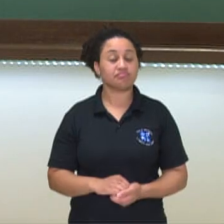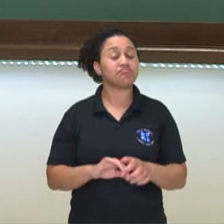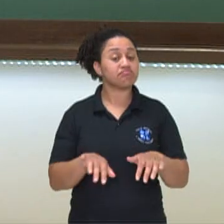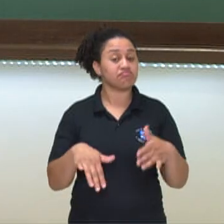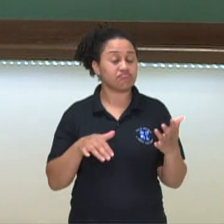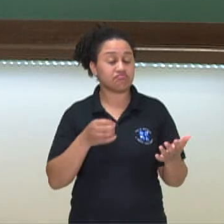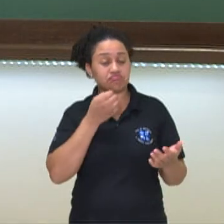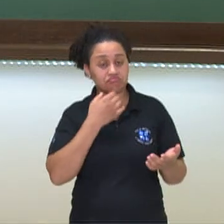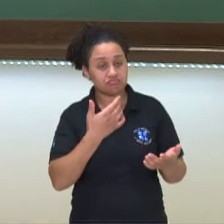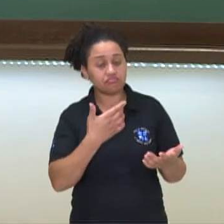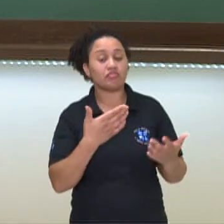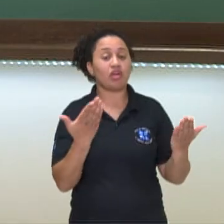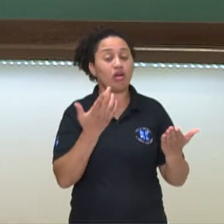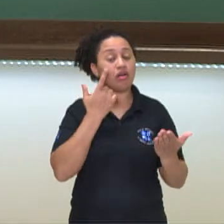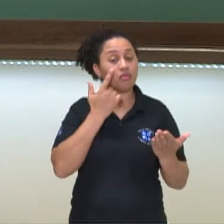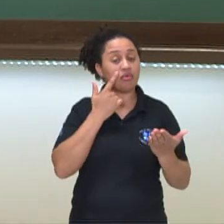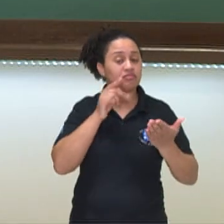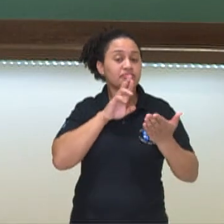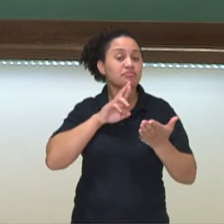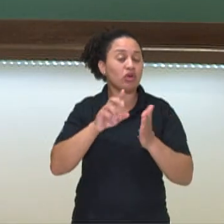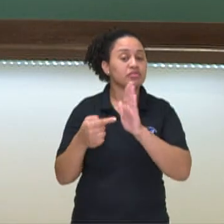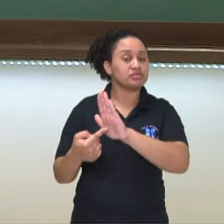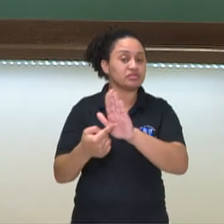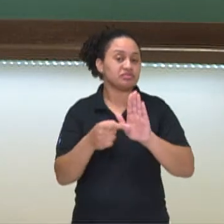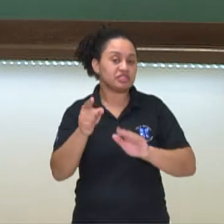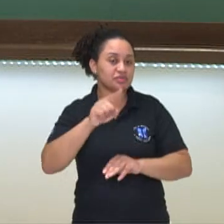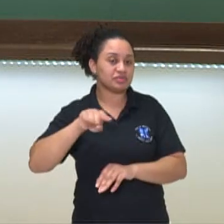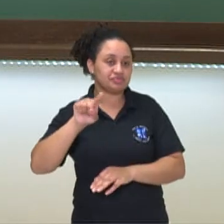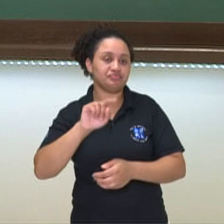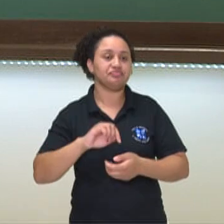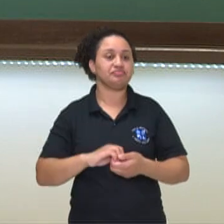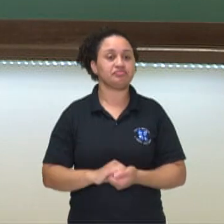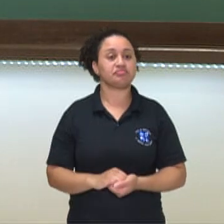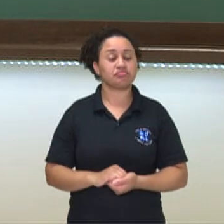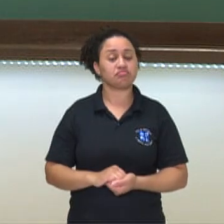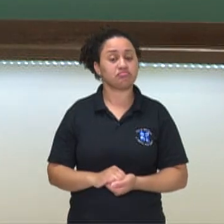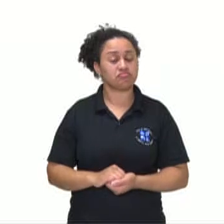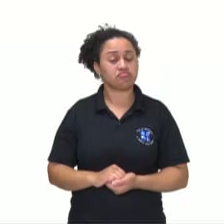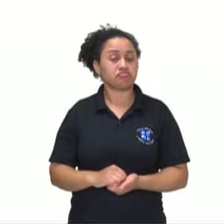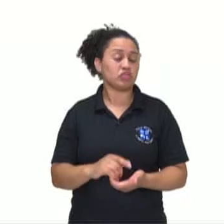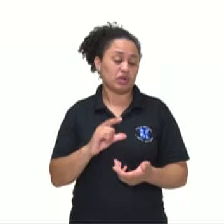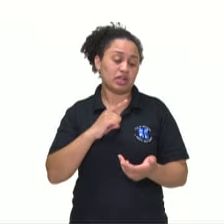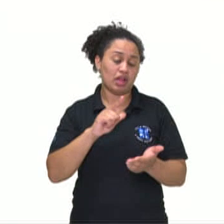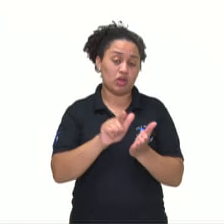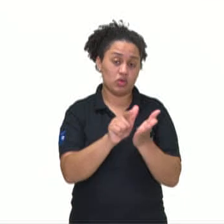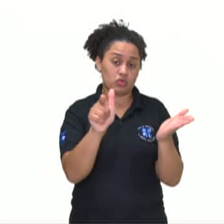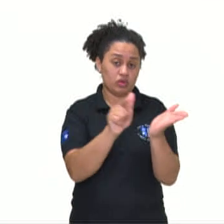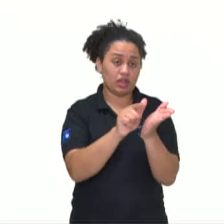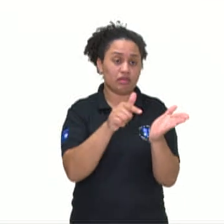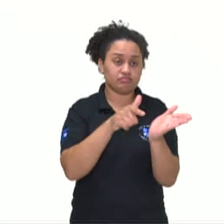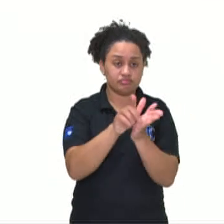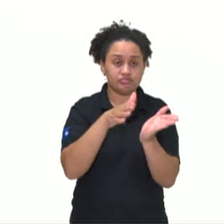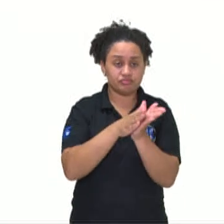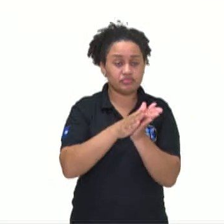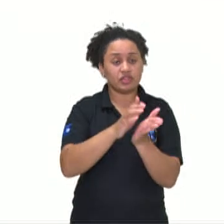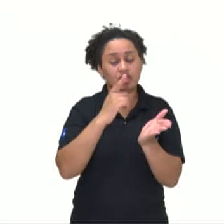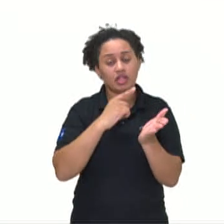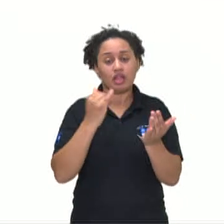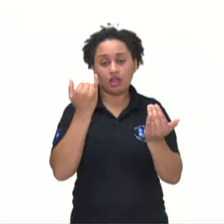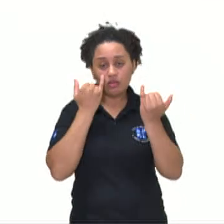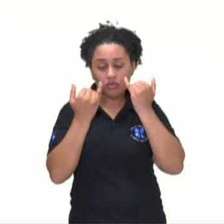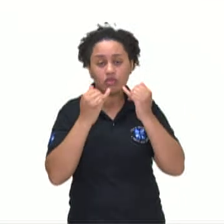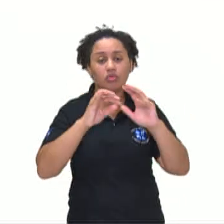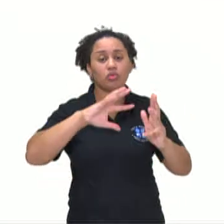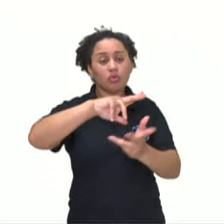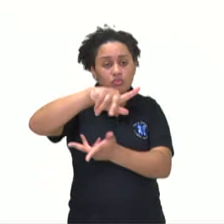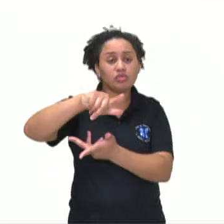Muito bem, confere aqui a resposta que eu vou apresentar para você, ó. Eu trouxe aqui, ó, o jornal impresso, que reúne as notícias do mundo